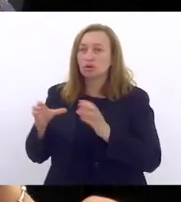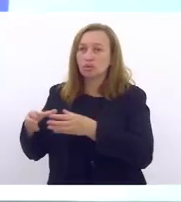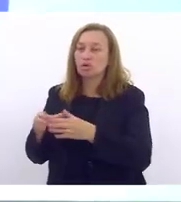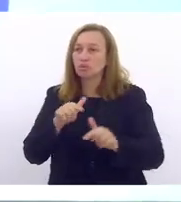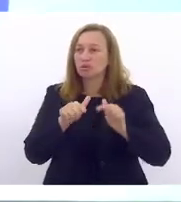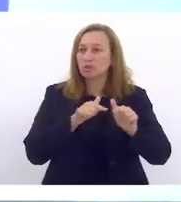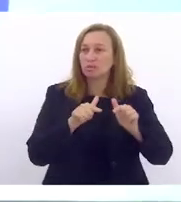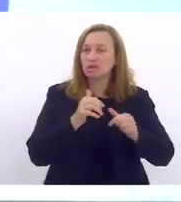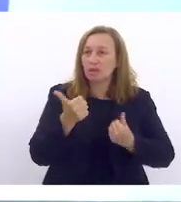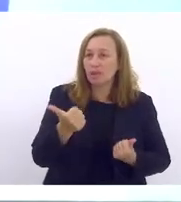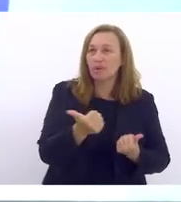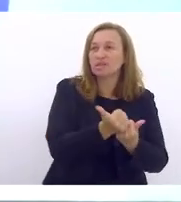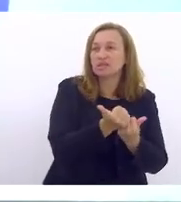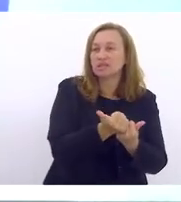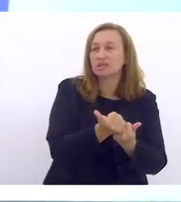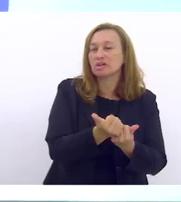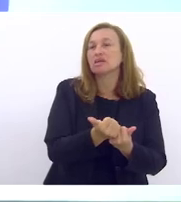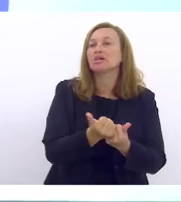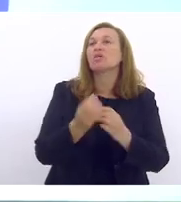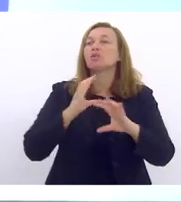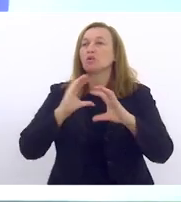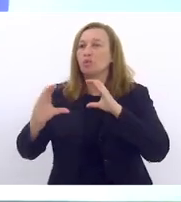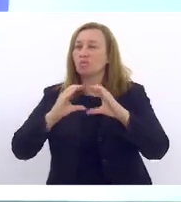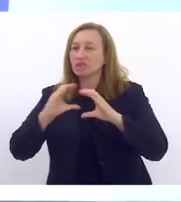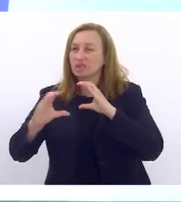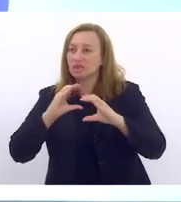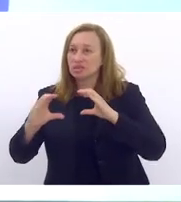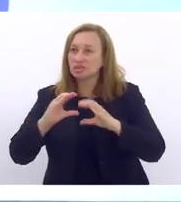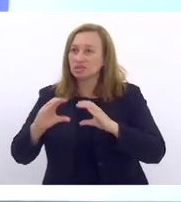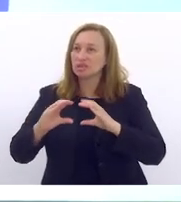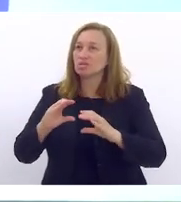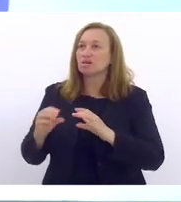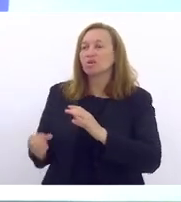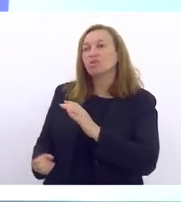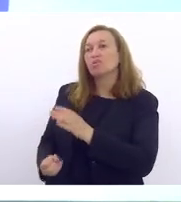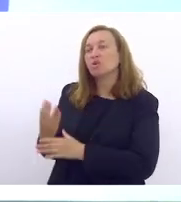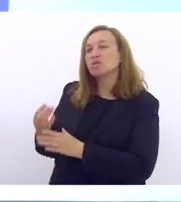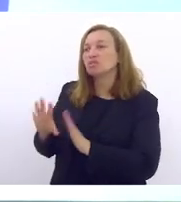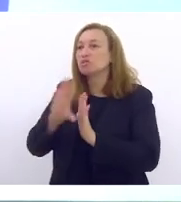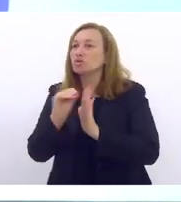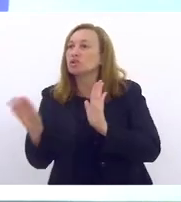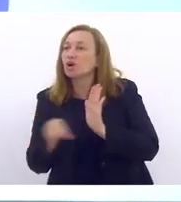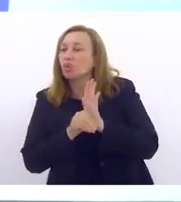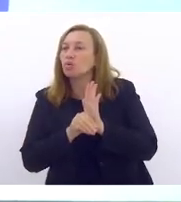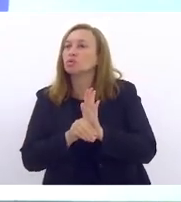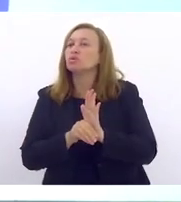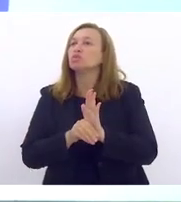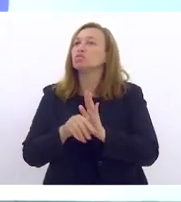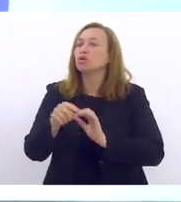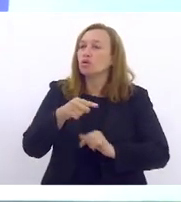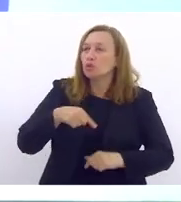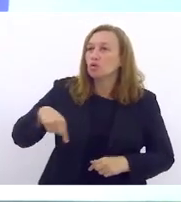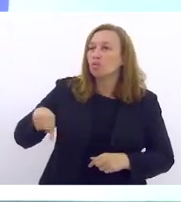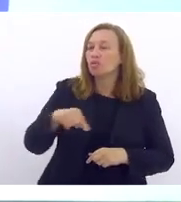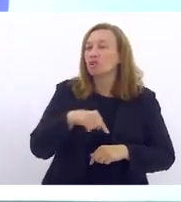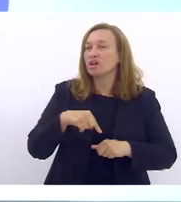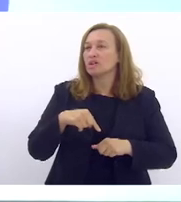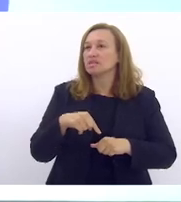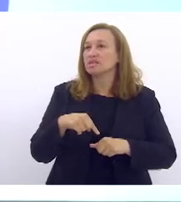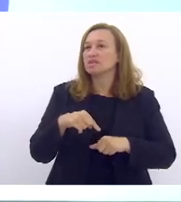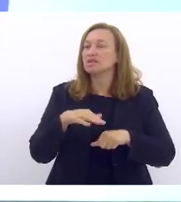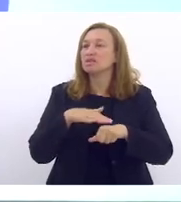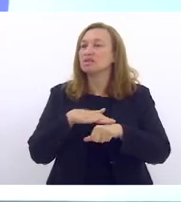busca parceria, outro que trabalha em toda a nossa comunicação, como alcançar mais parceiros, alcançar mais acolhidas, produção dos conteúdos que vão